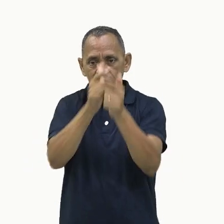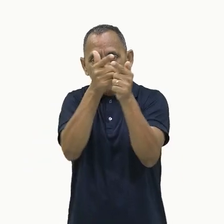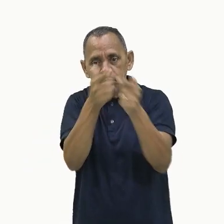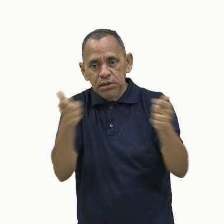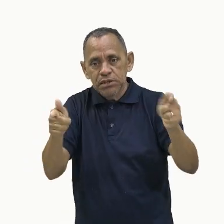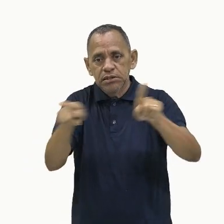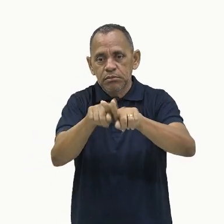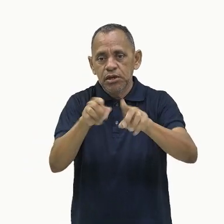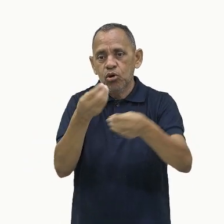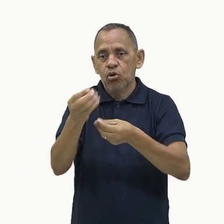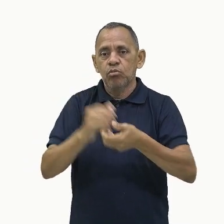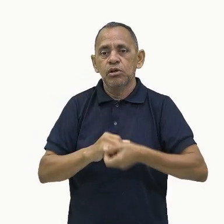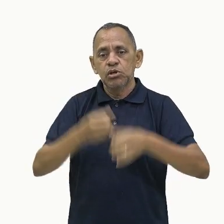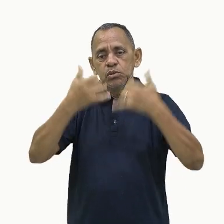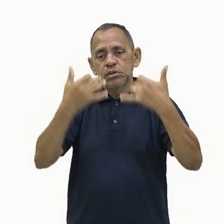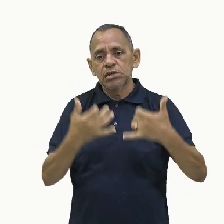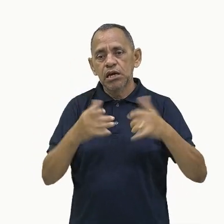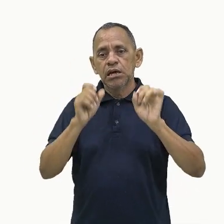gente vê essa